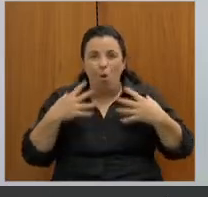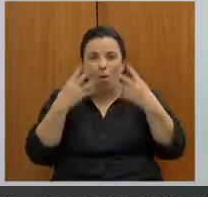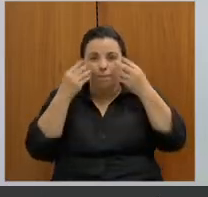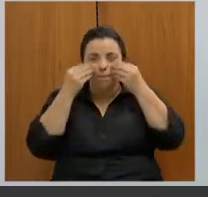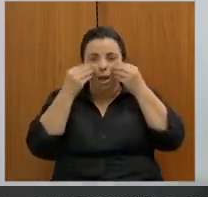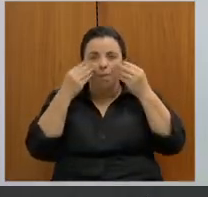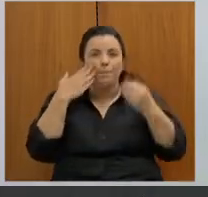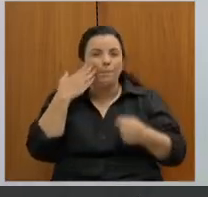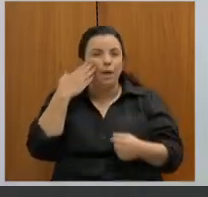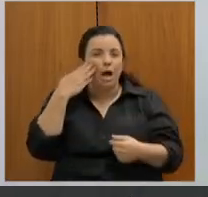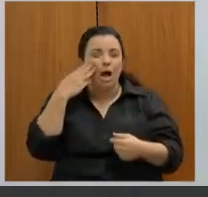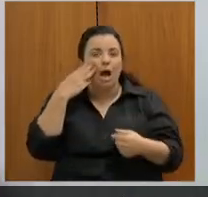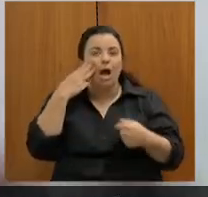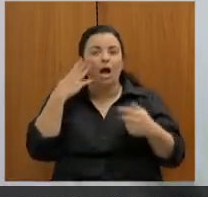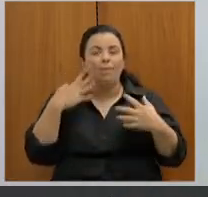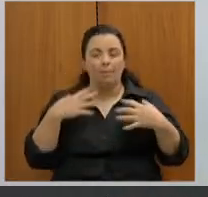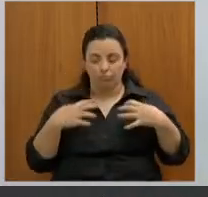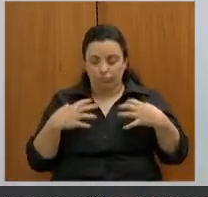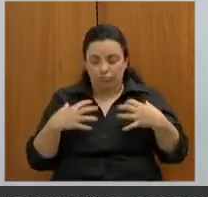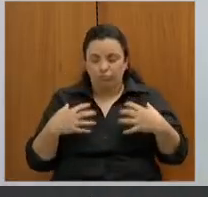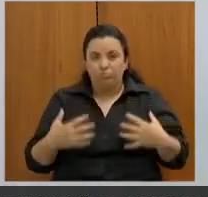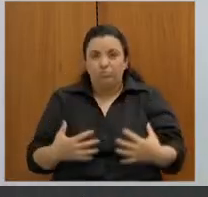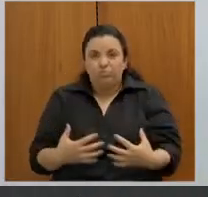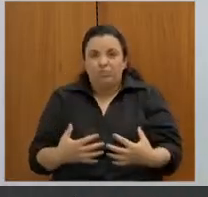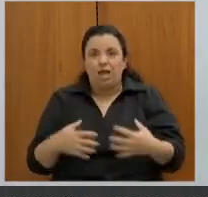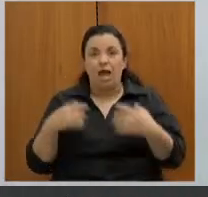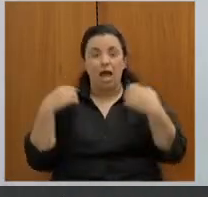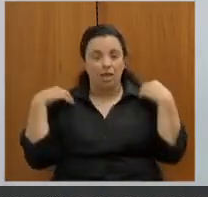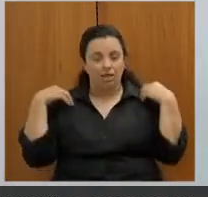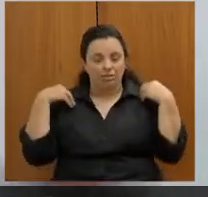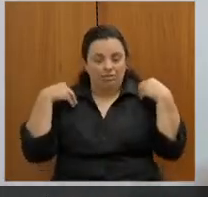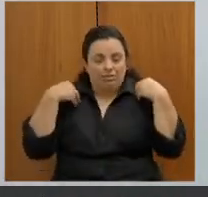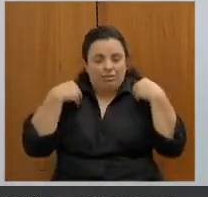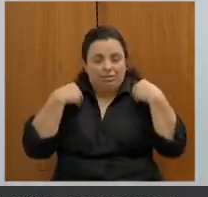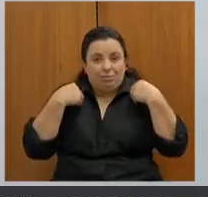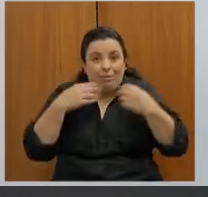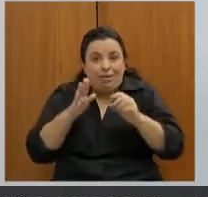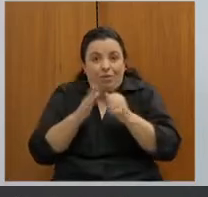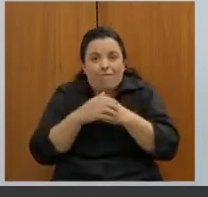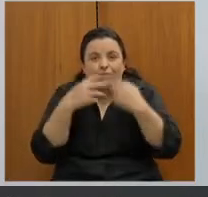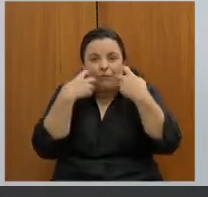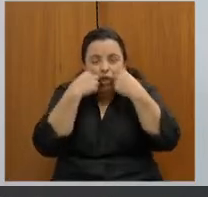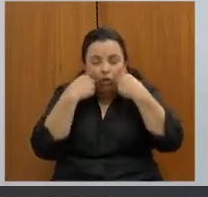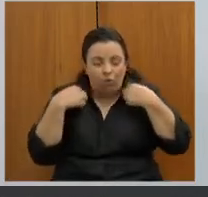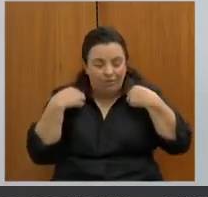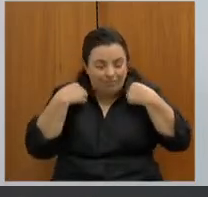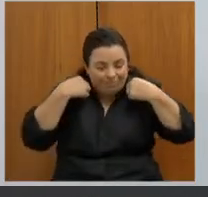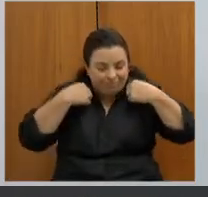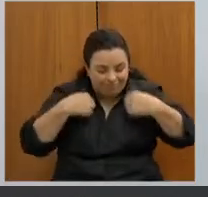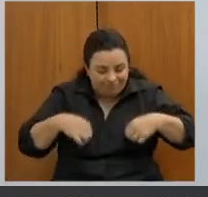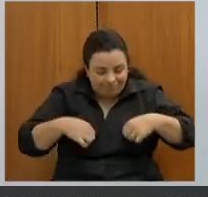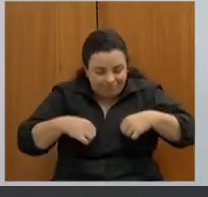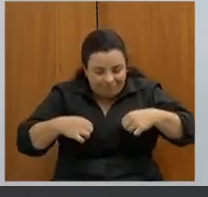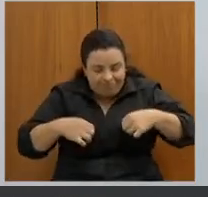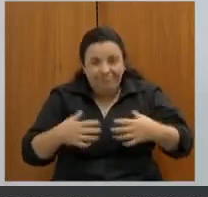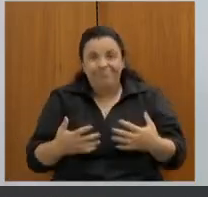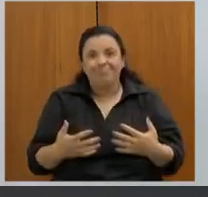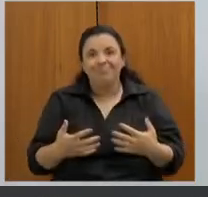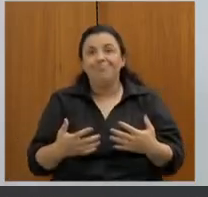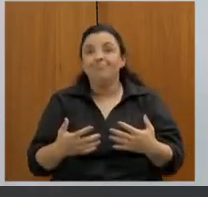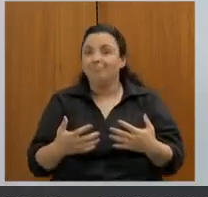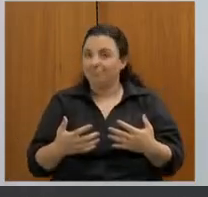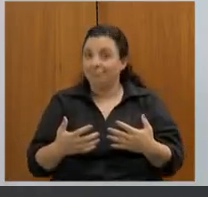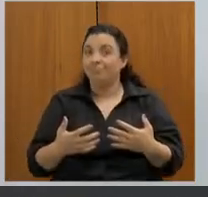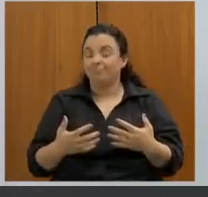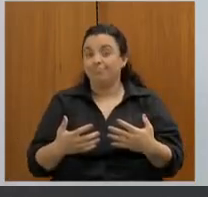é tão tomando forma de Jean corpo né que te amadurece E